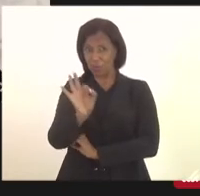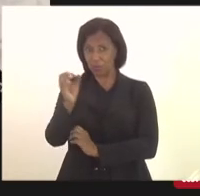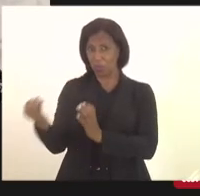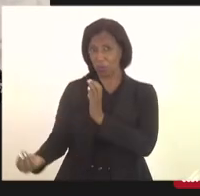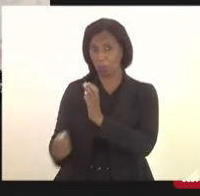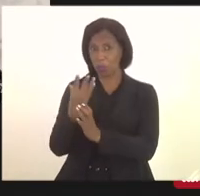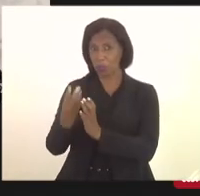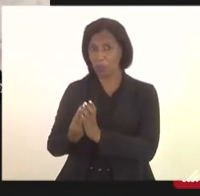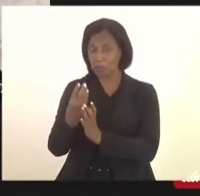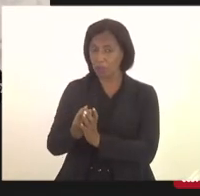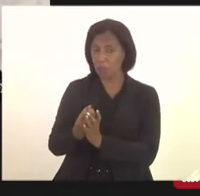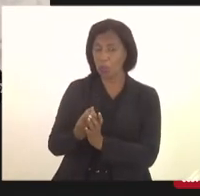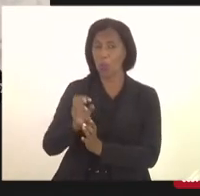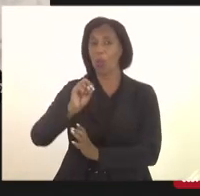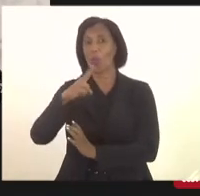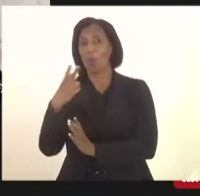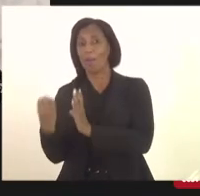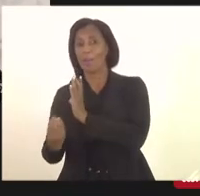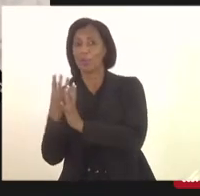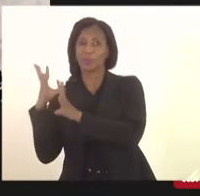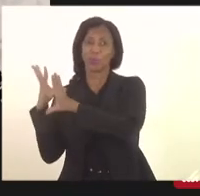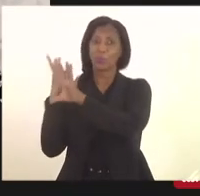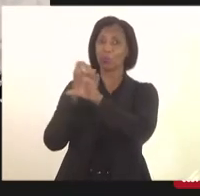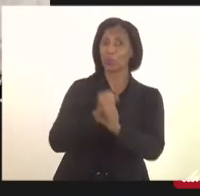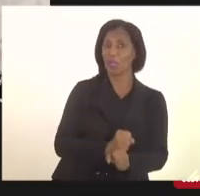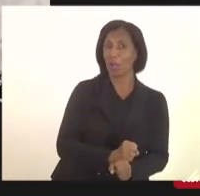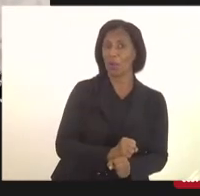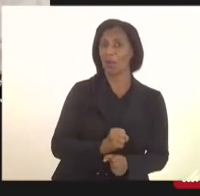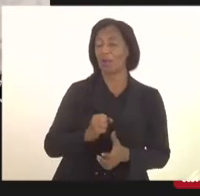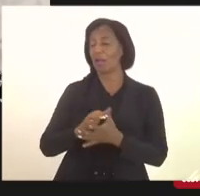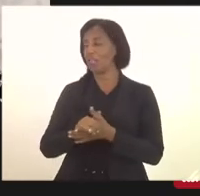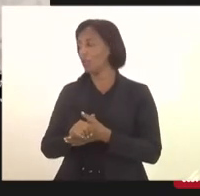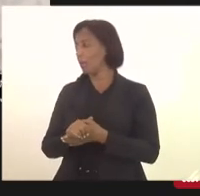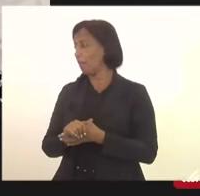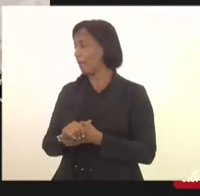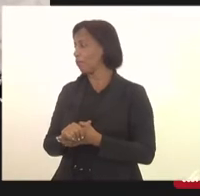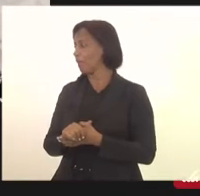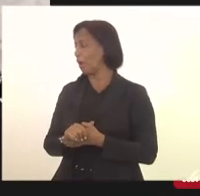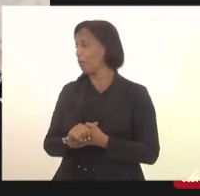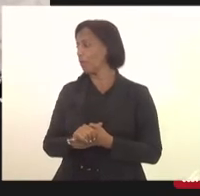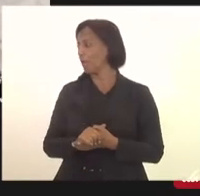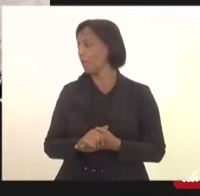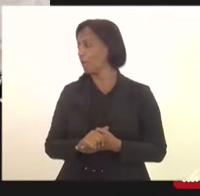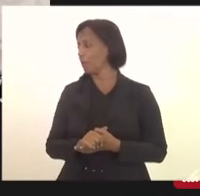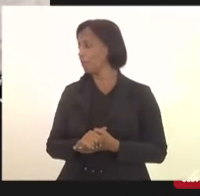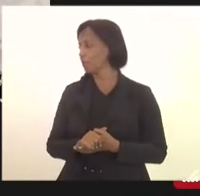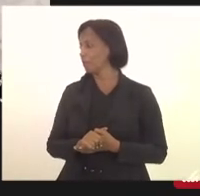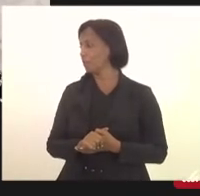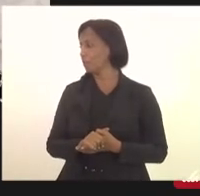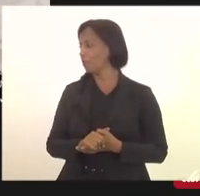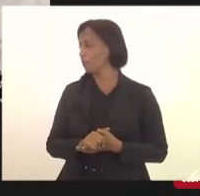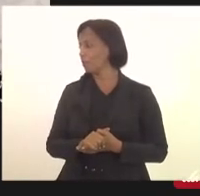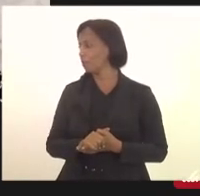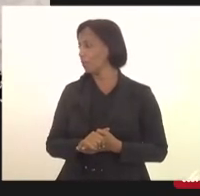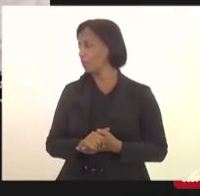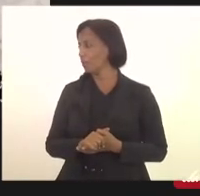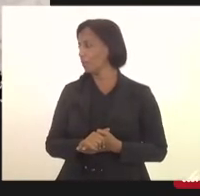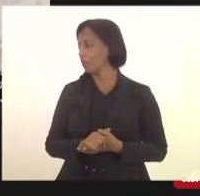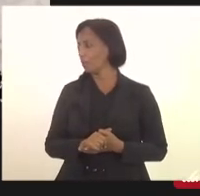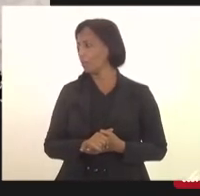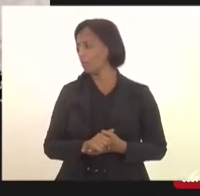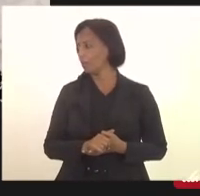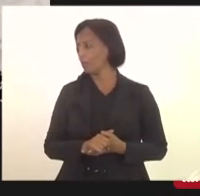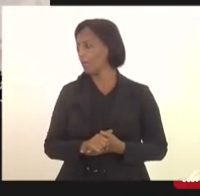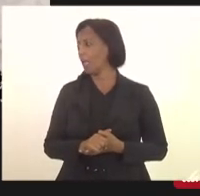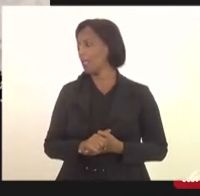produção ou é a produção total do poço? Refere-se ao nosso percentual de participação, deputado. 3 mil barris